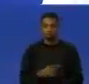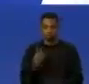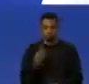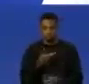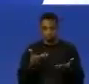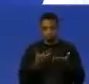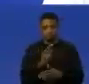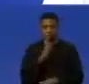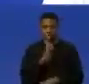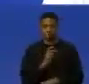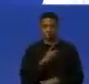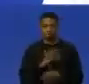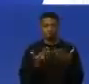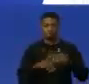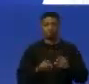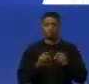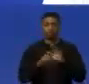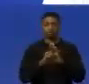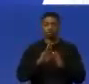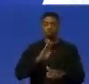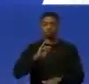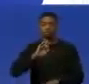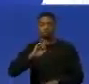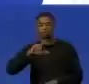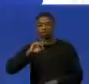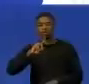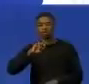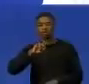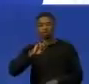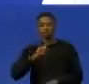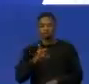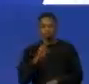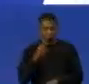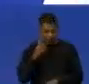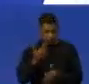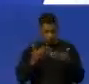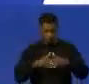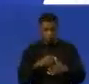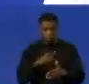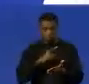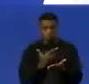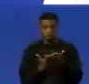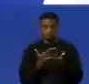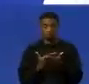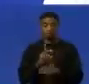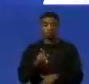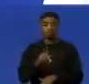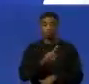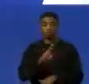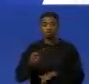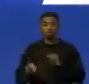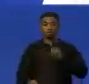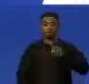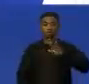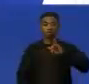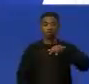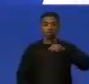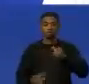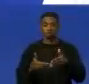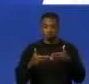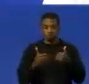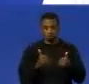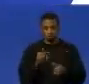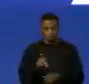resolver inicialmente a prova de biologia e temos aqui no estúdio o professor Adriano. Por favor, professor.